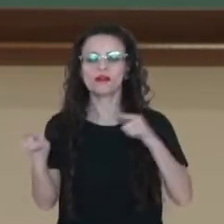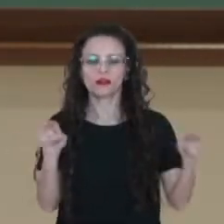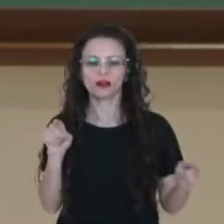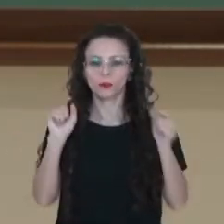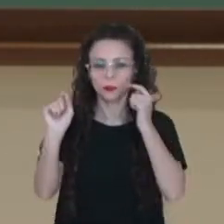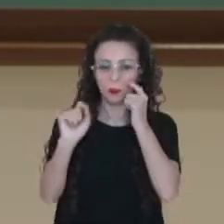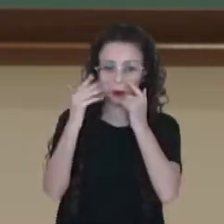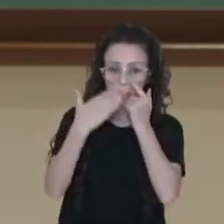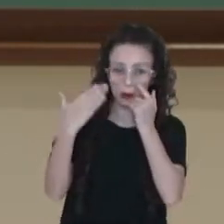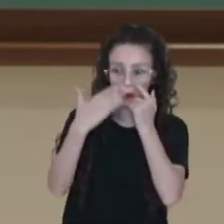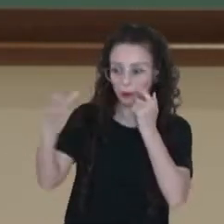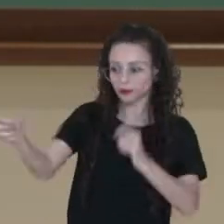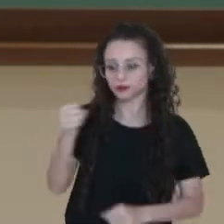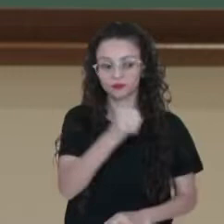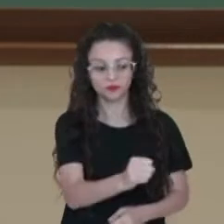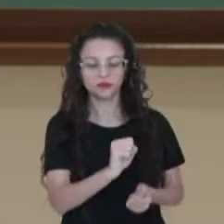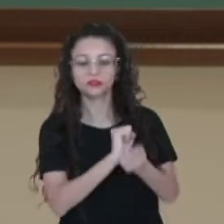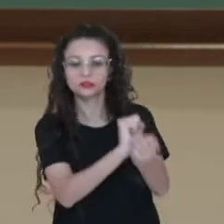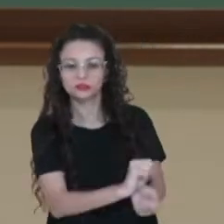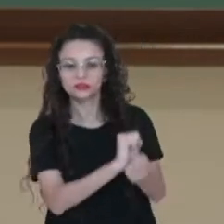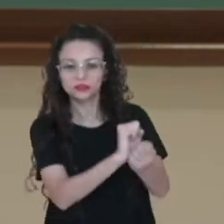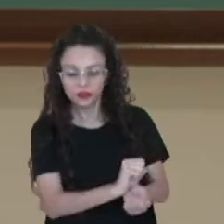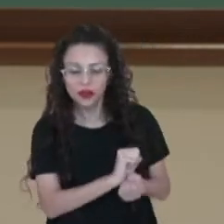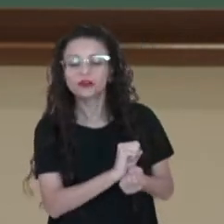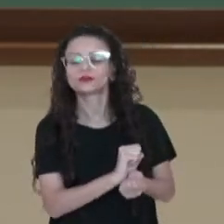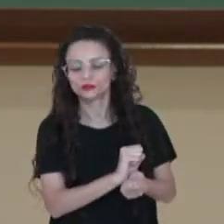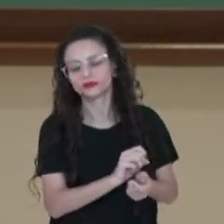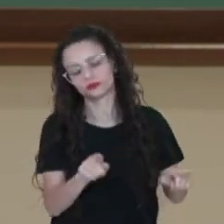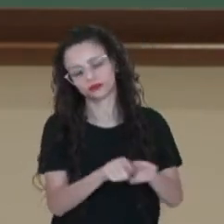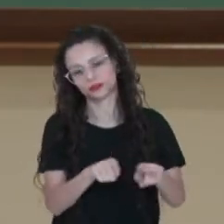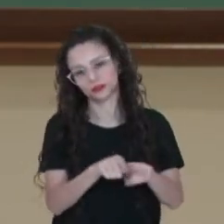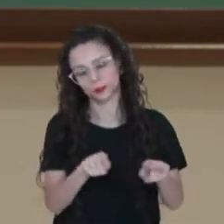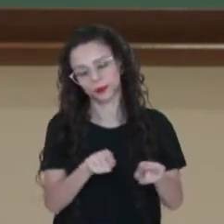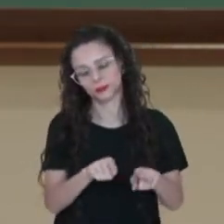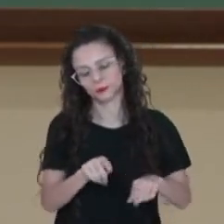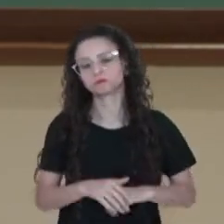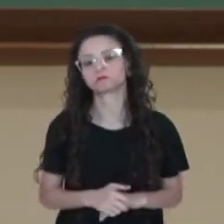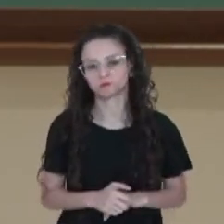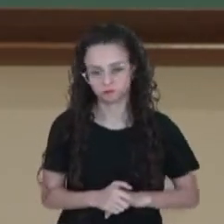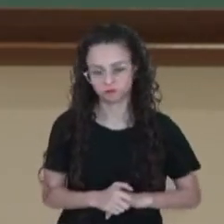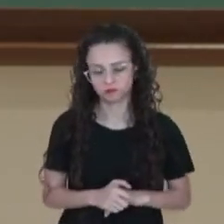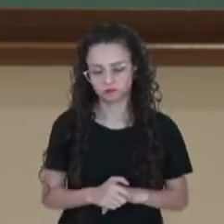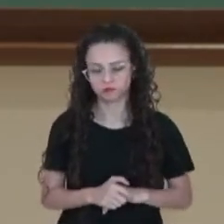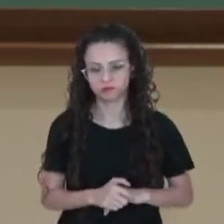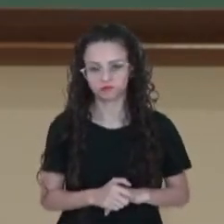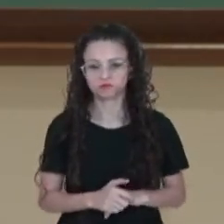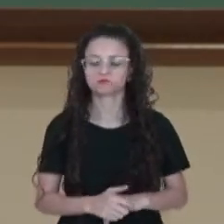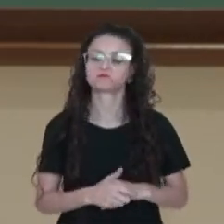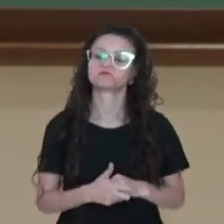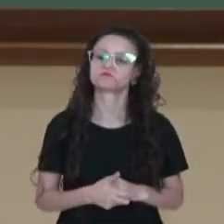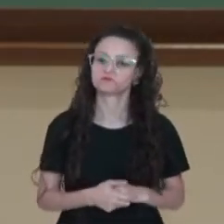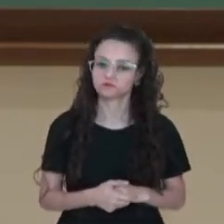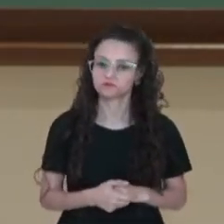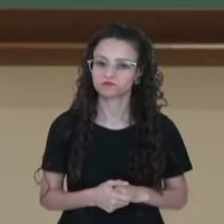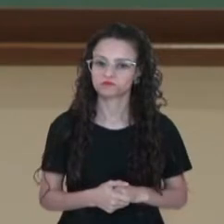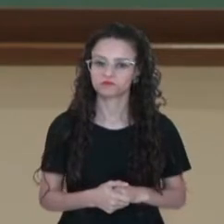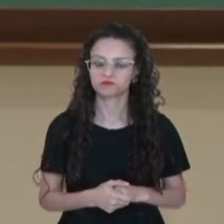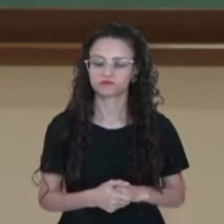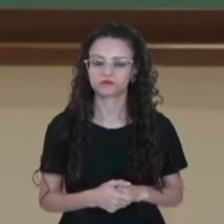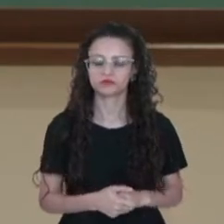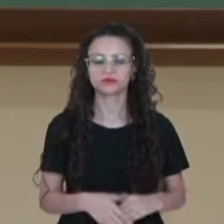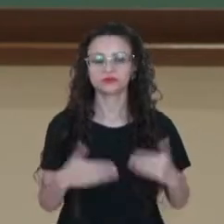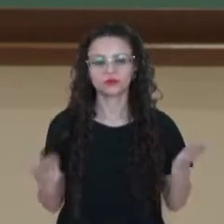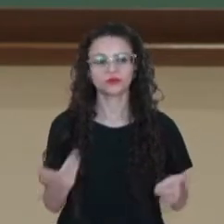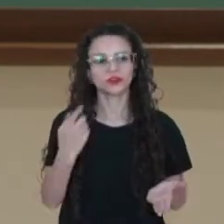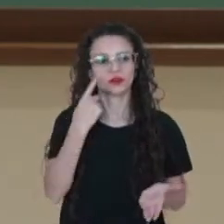essas pessoas para serem vendidas aqui e o açúcar também que seria vendido na Europa, tá?